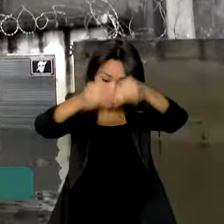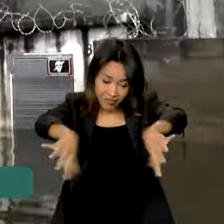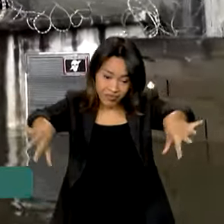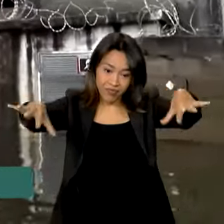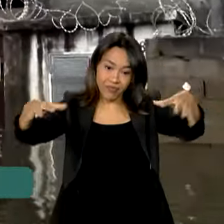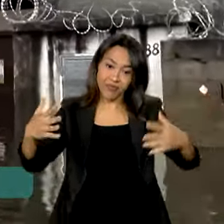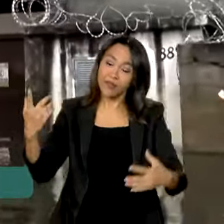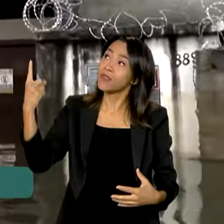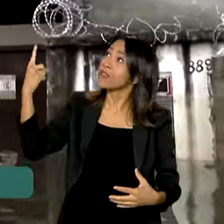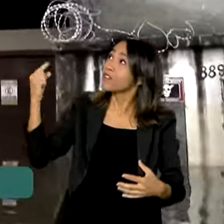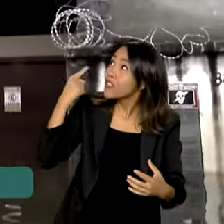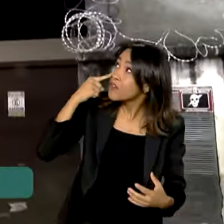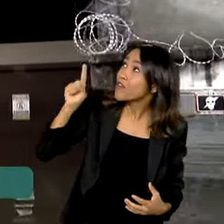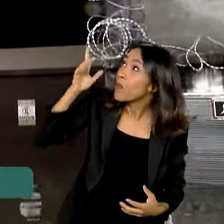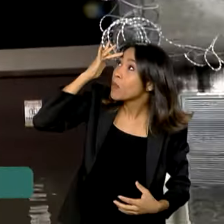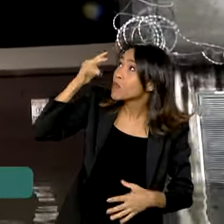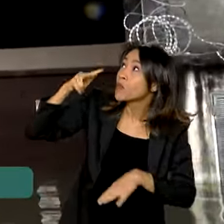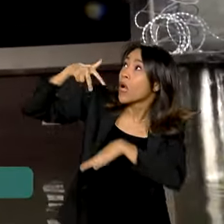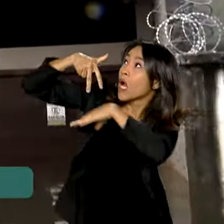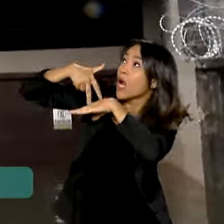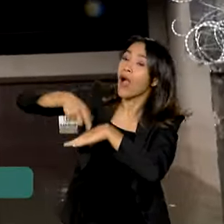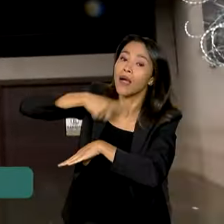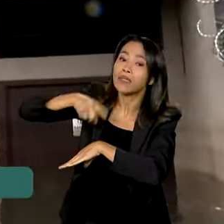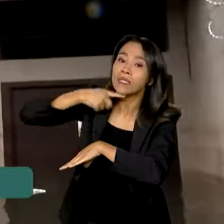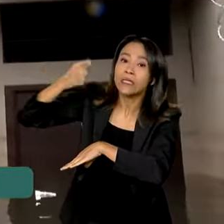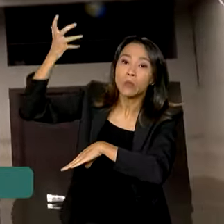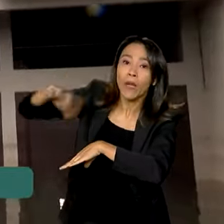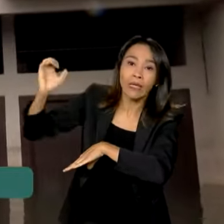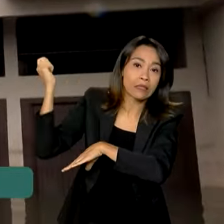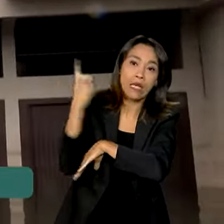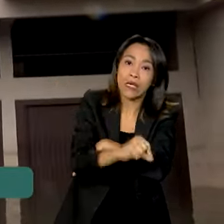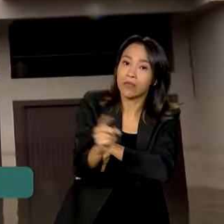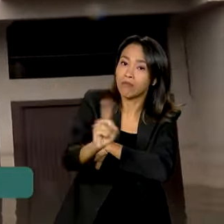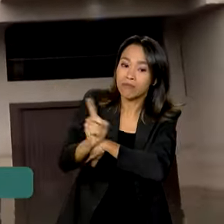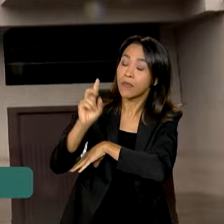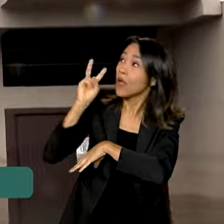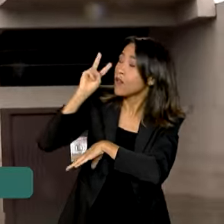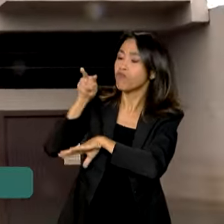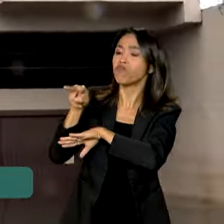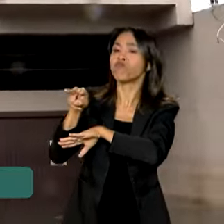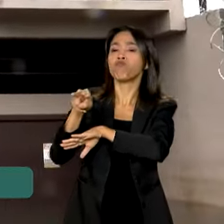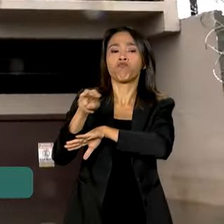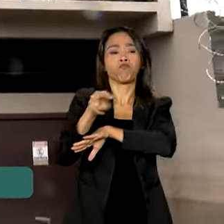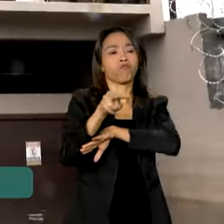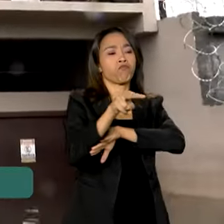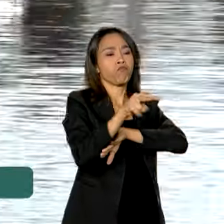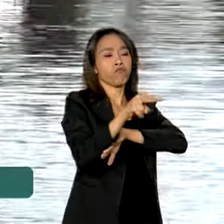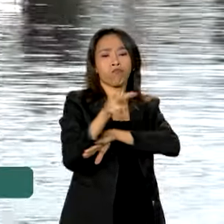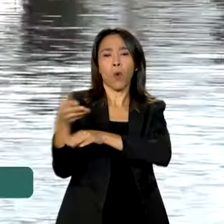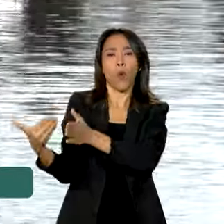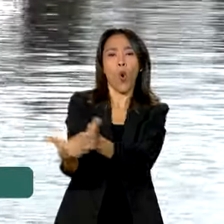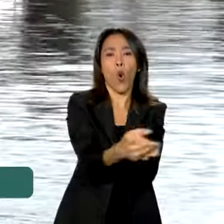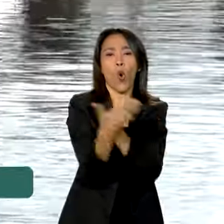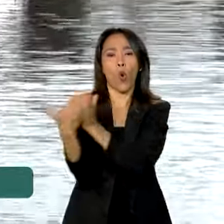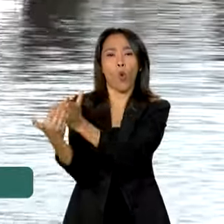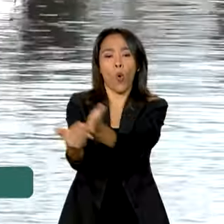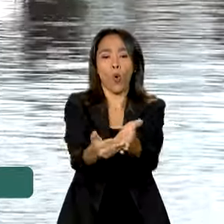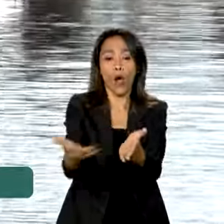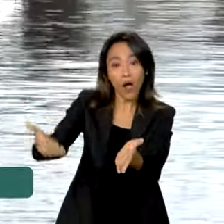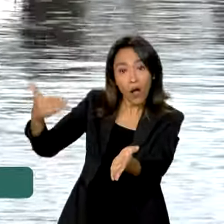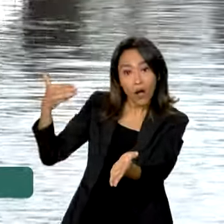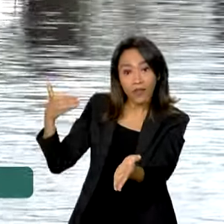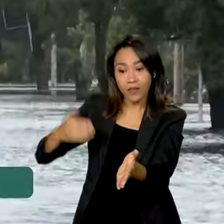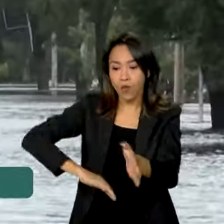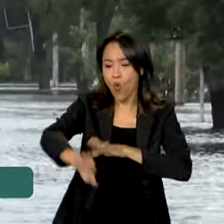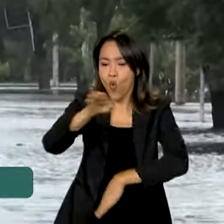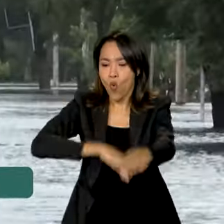dos poucos moradores que ainda insiste em ficar no local observa a movimentação de barcos, onde antes eram